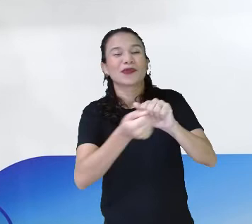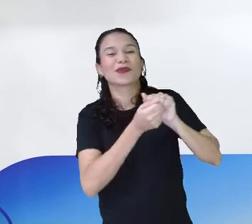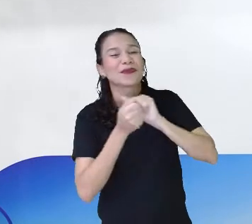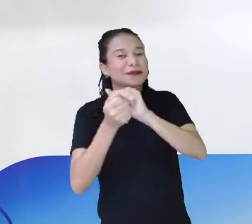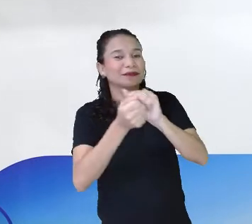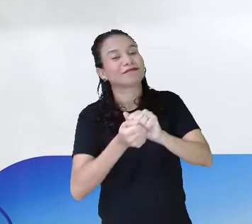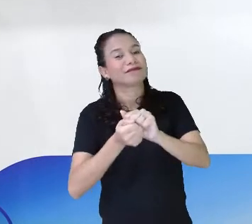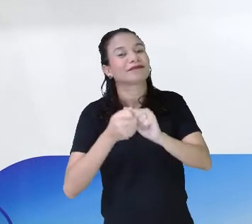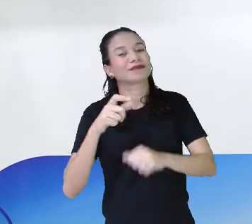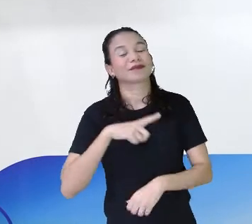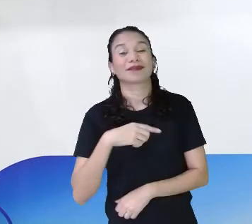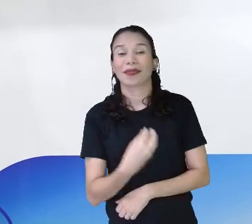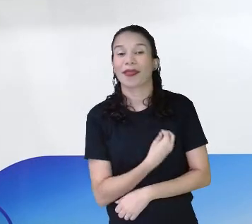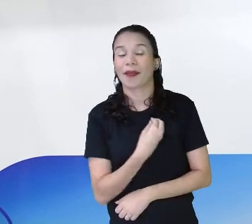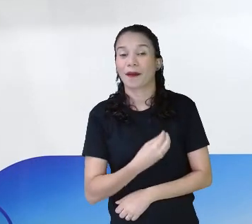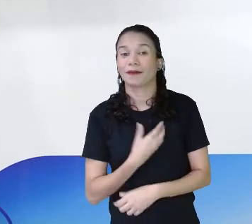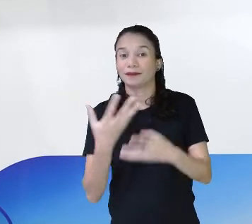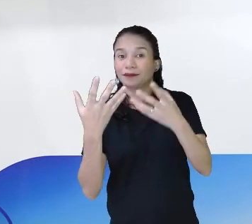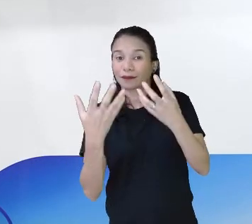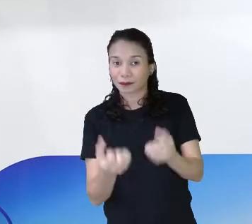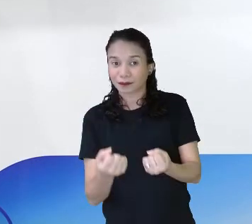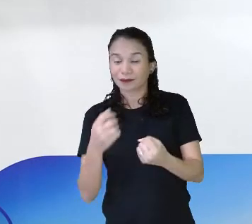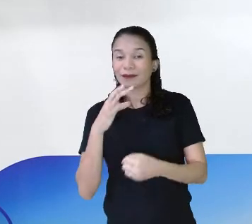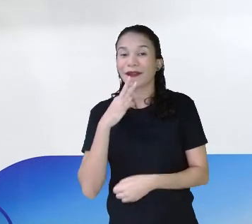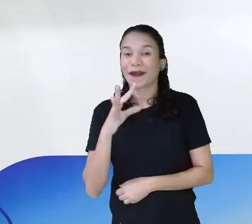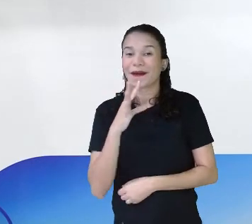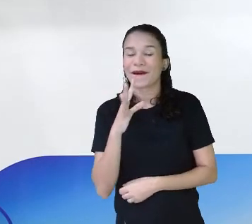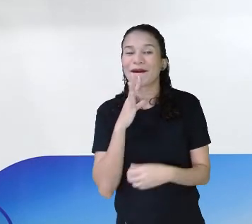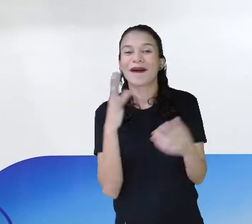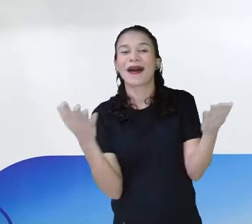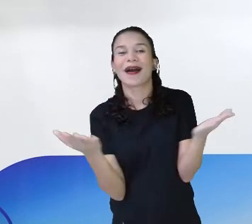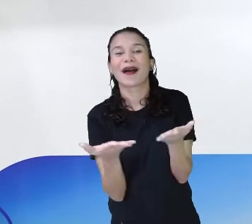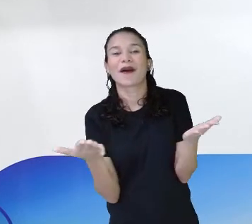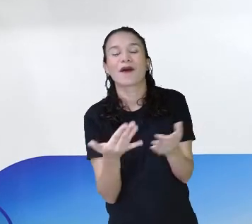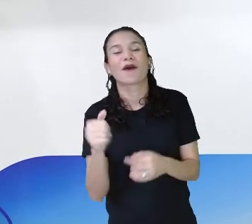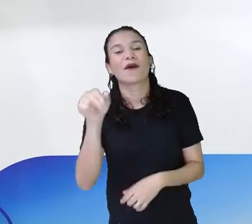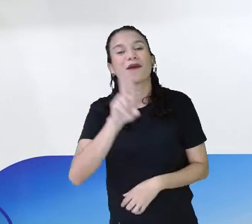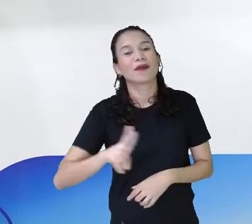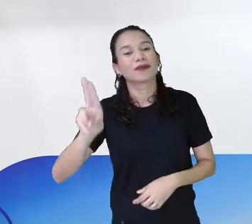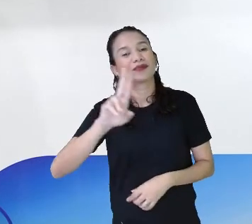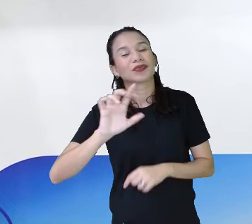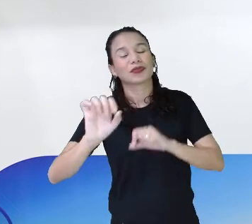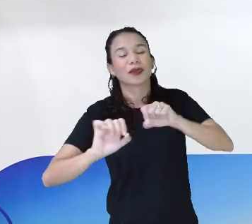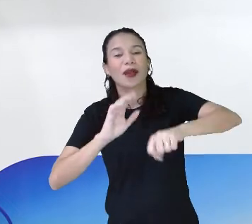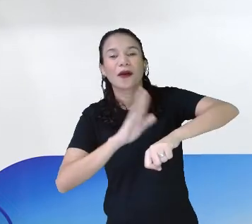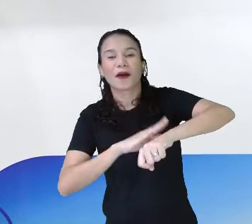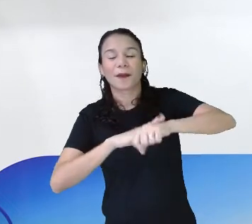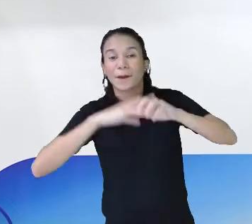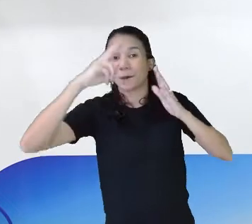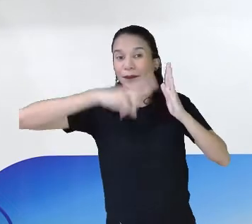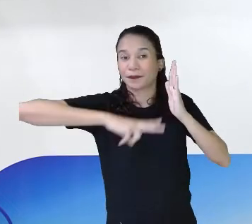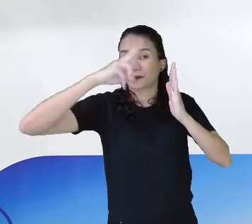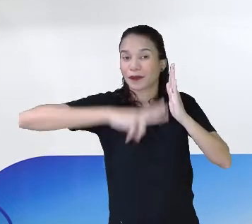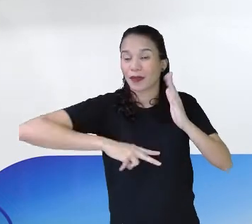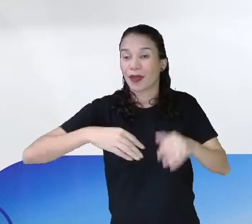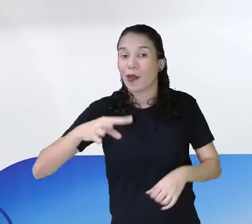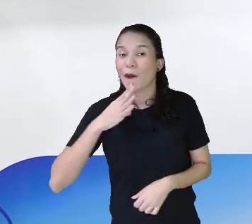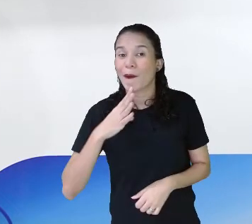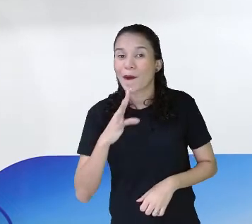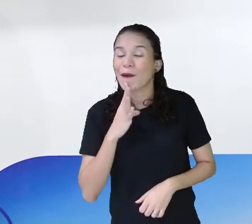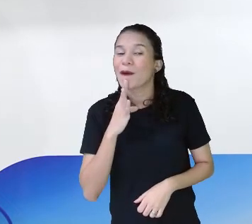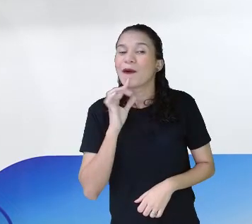e todos que estejam aí. Vamos aqui conhecer agora, através da nossa hora da leitura, a gente vai conhecer